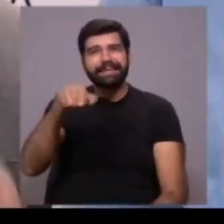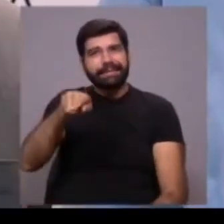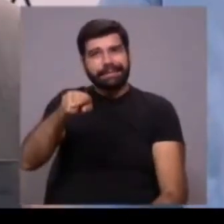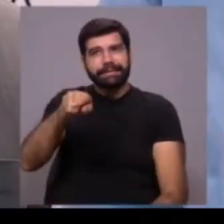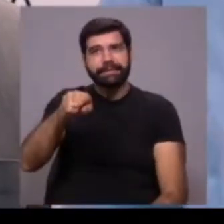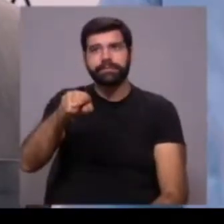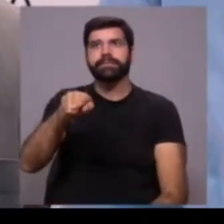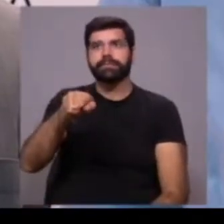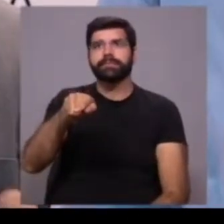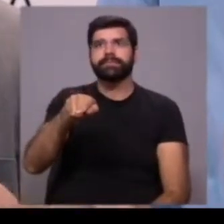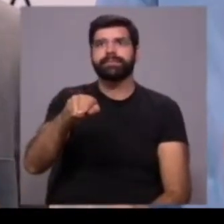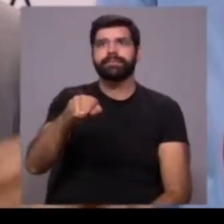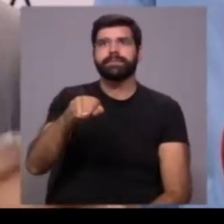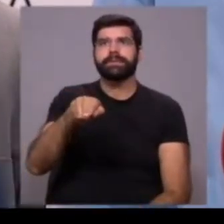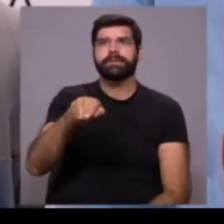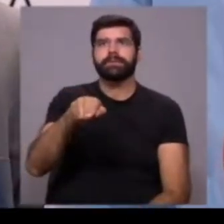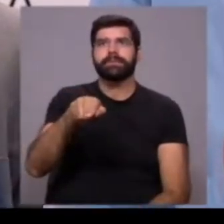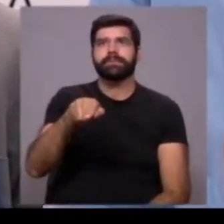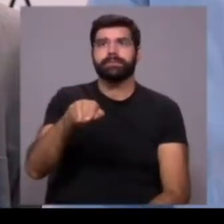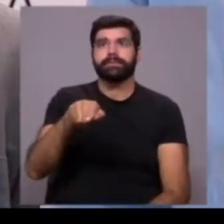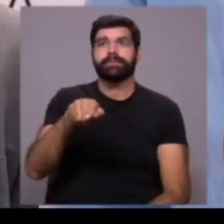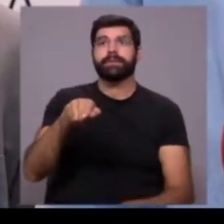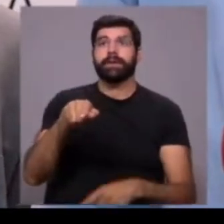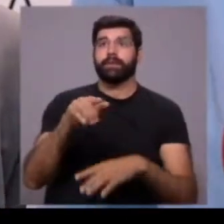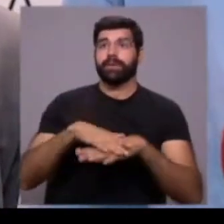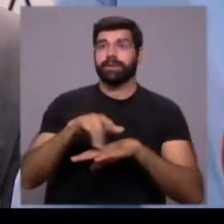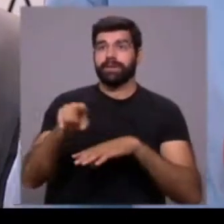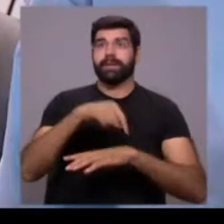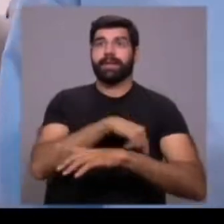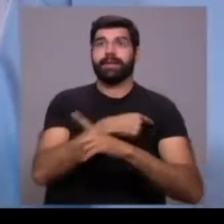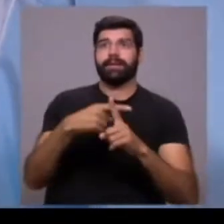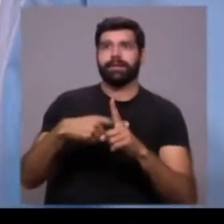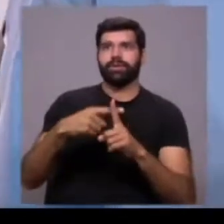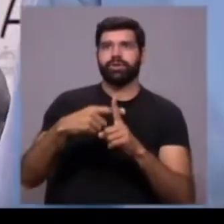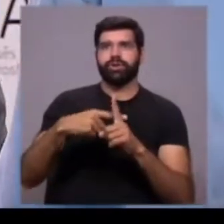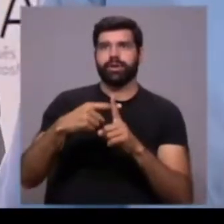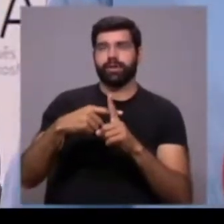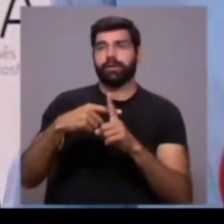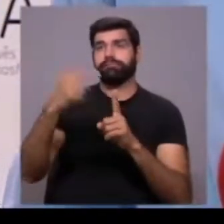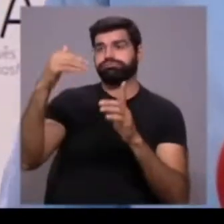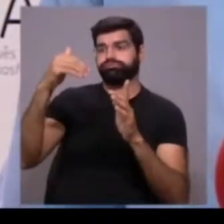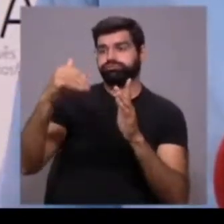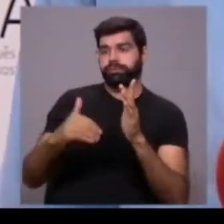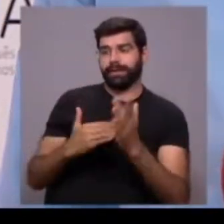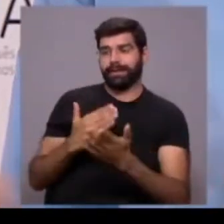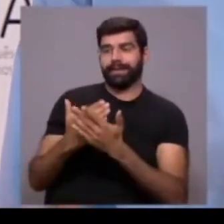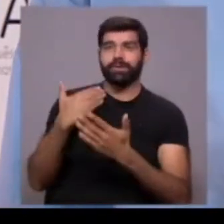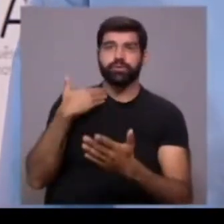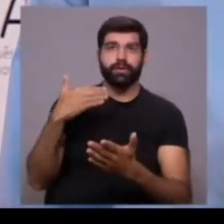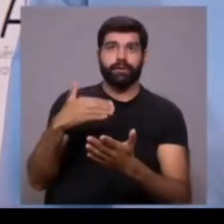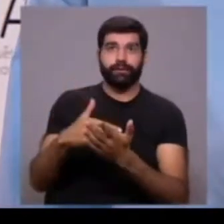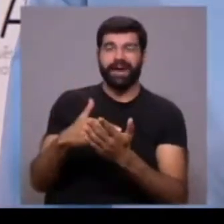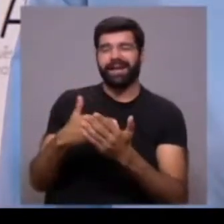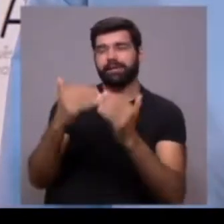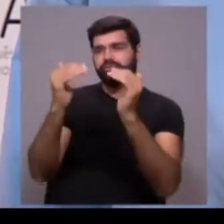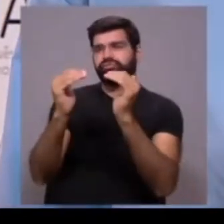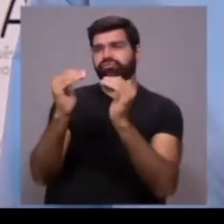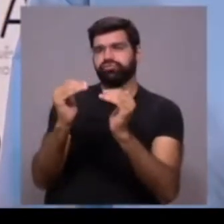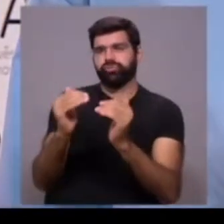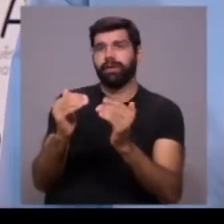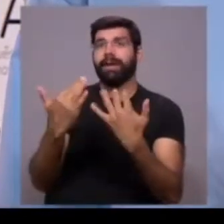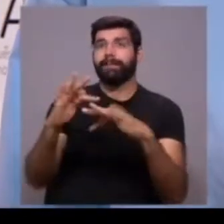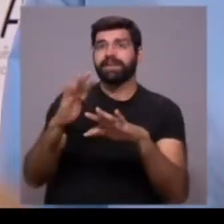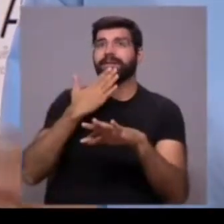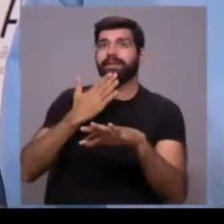portanto a descida de temperatura sensível que se vai regressar até segunda-feira mesmo assim vamos colocar